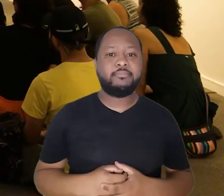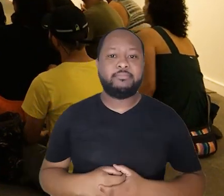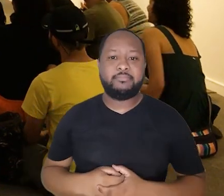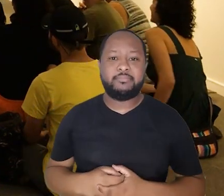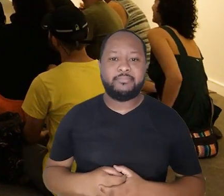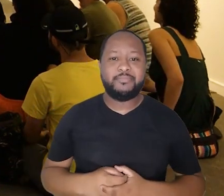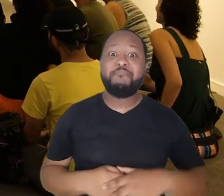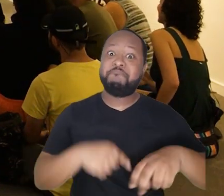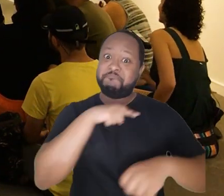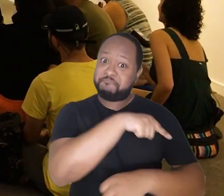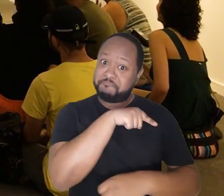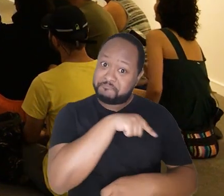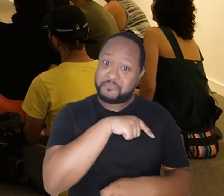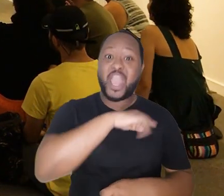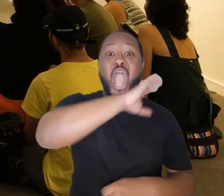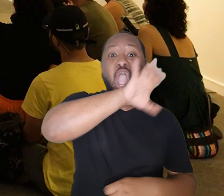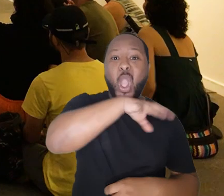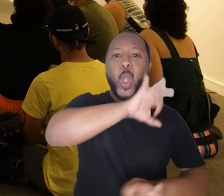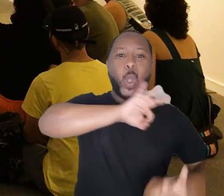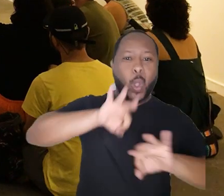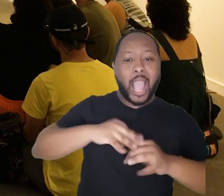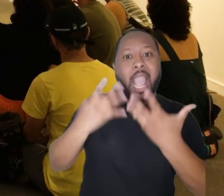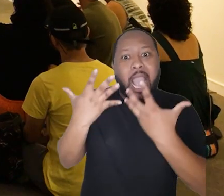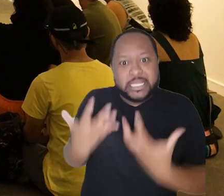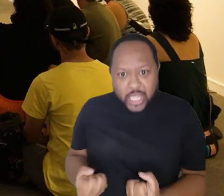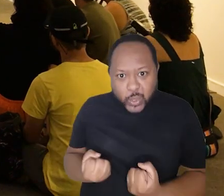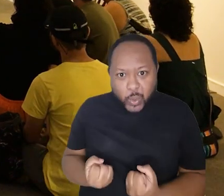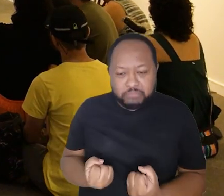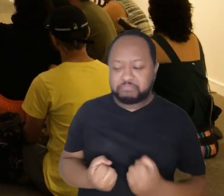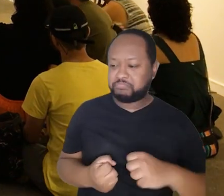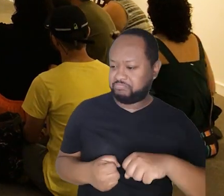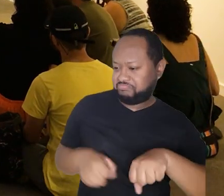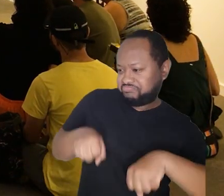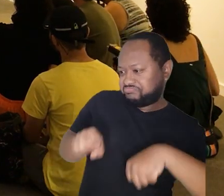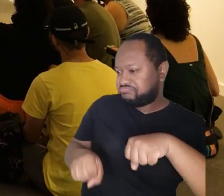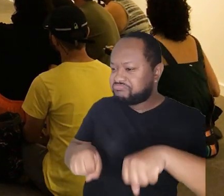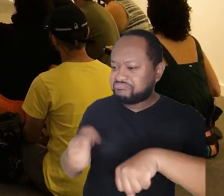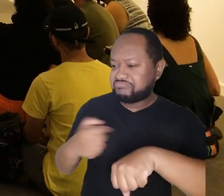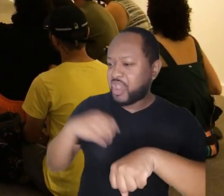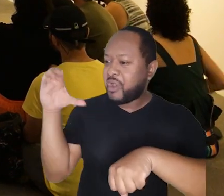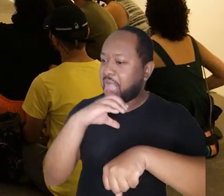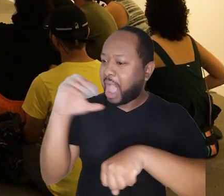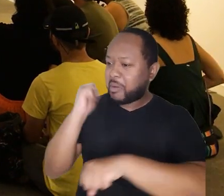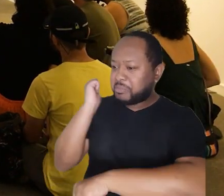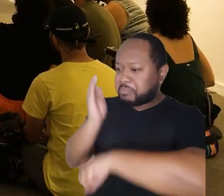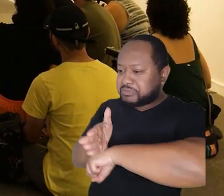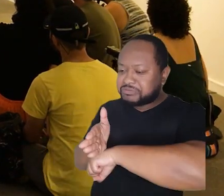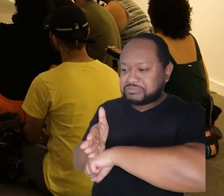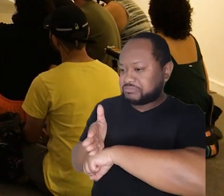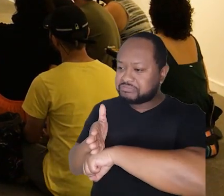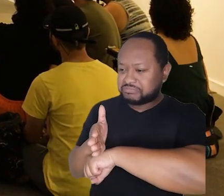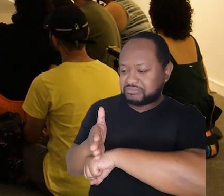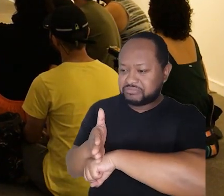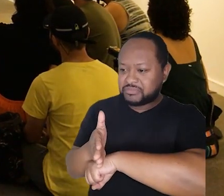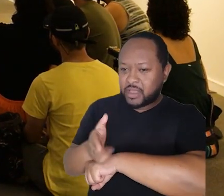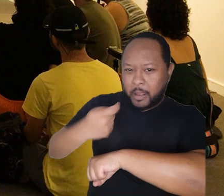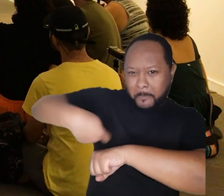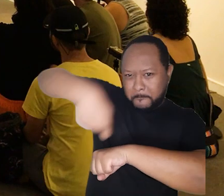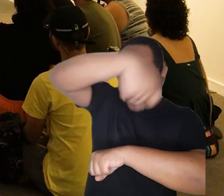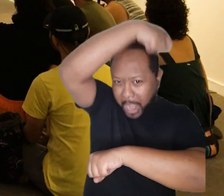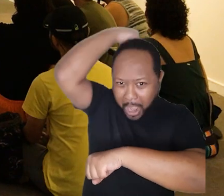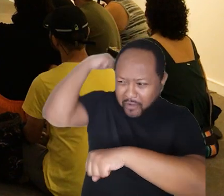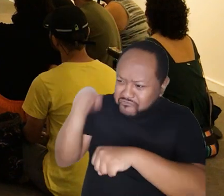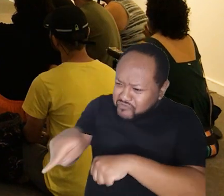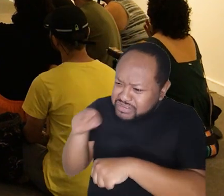Exatamente. A onça aceitou o desafio e nisso ela disse, eu vou ser muito mais rápida que você para me desamarrar. Até parece. Você aí